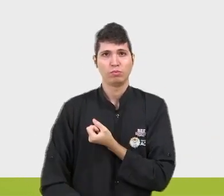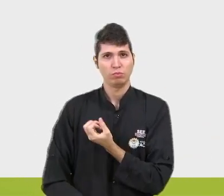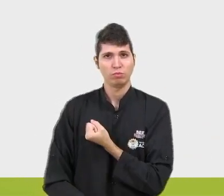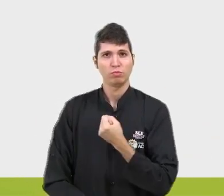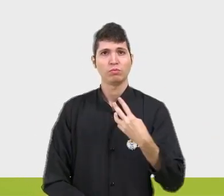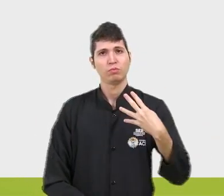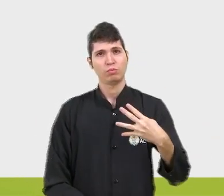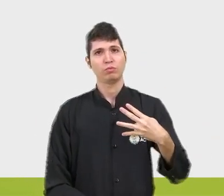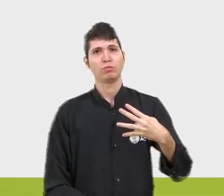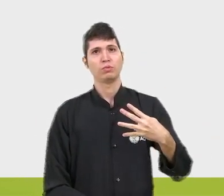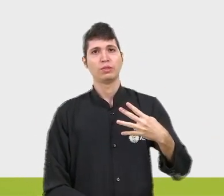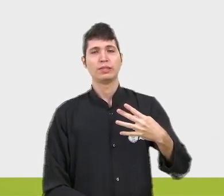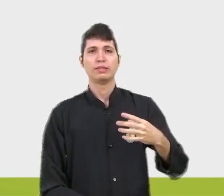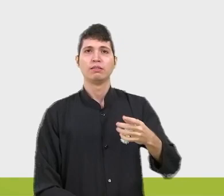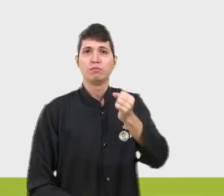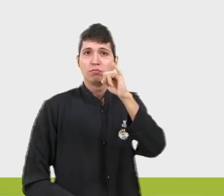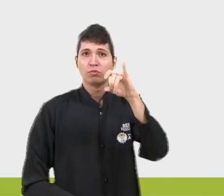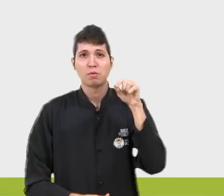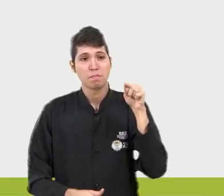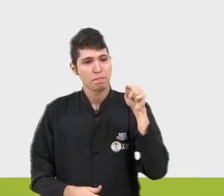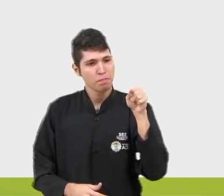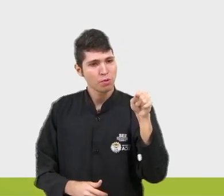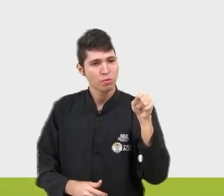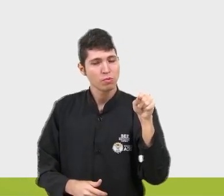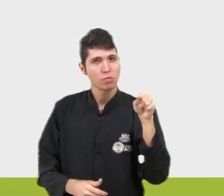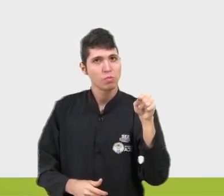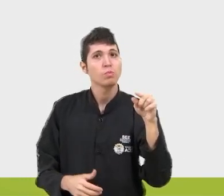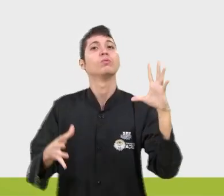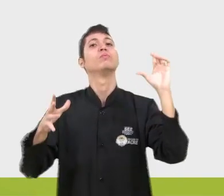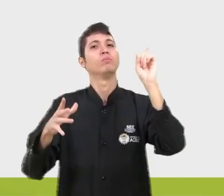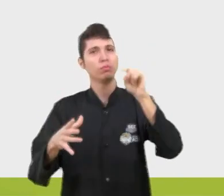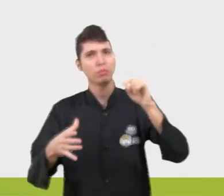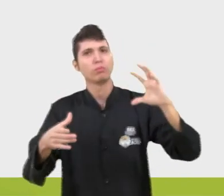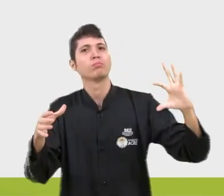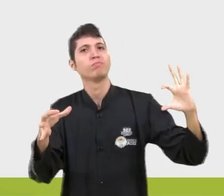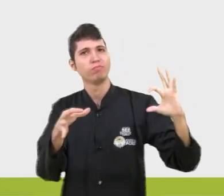é: pontuou conectivo,